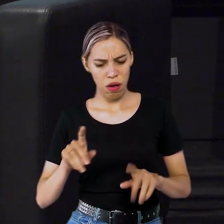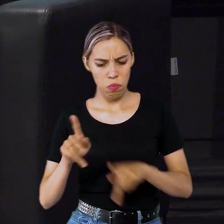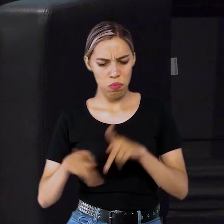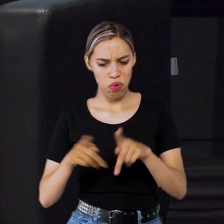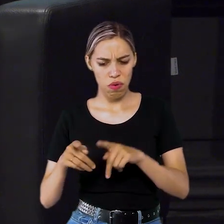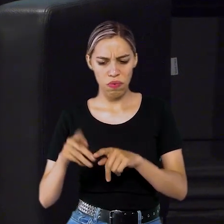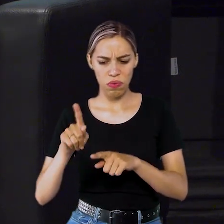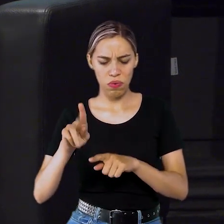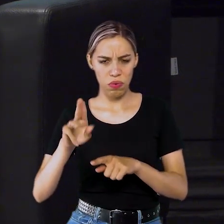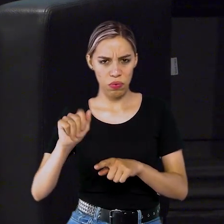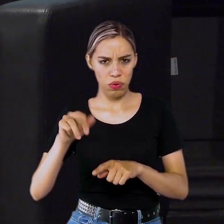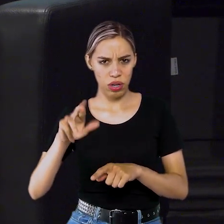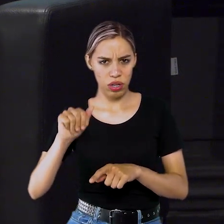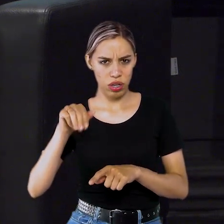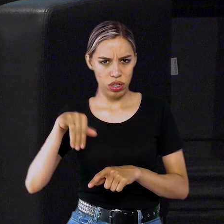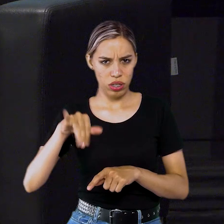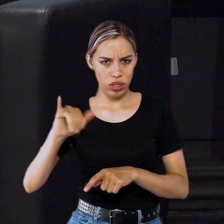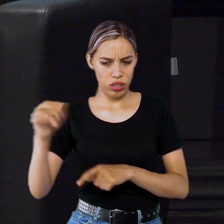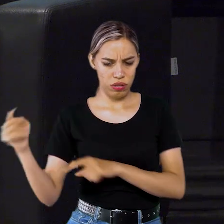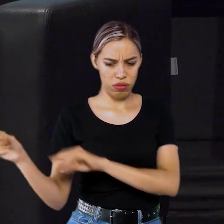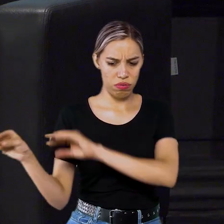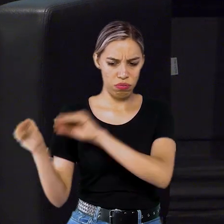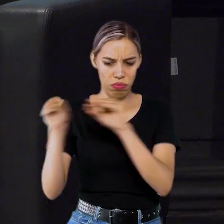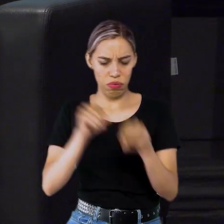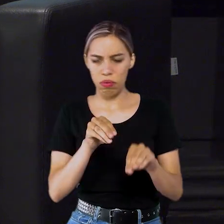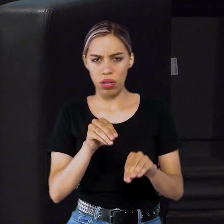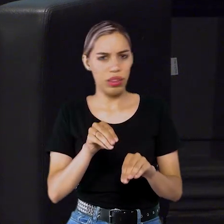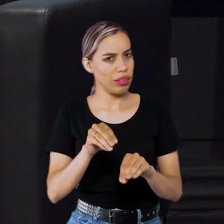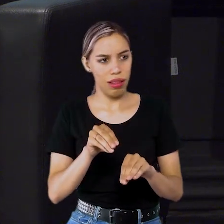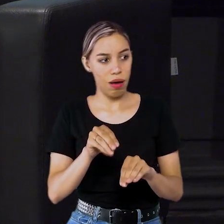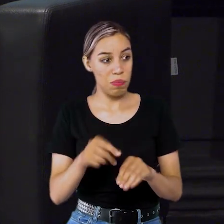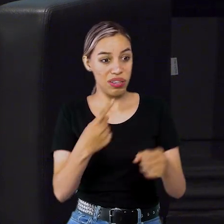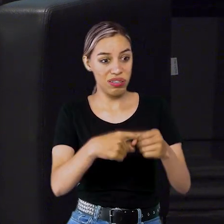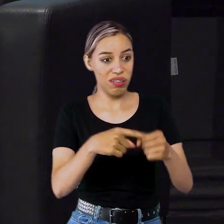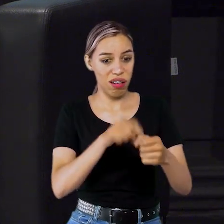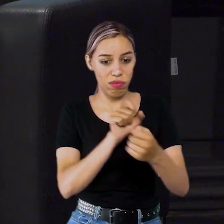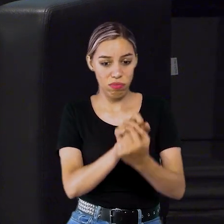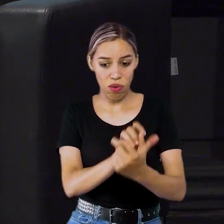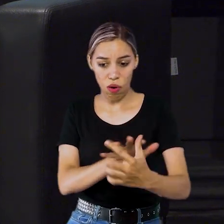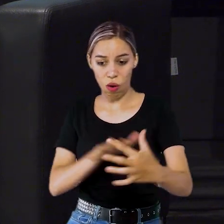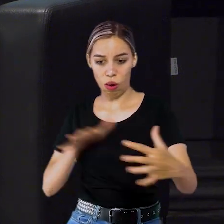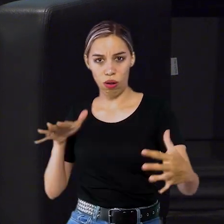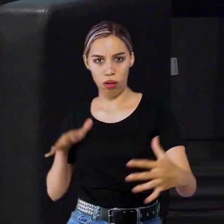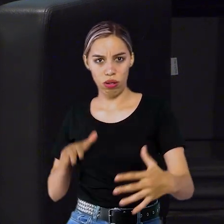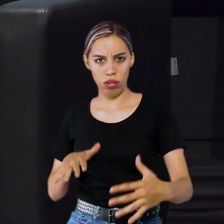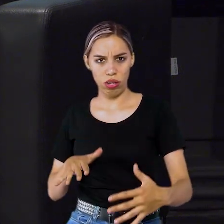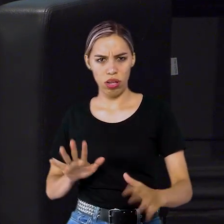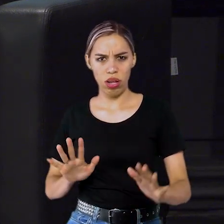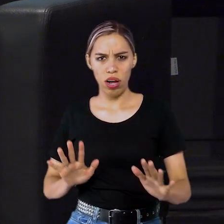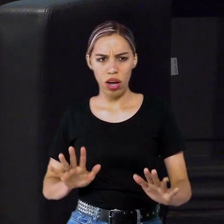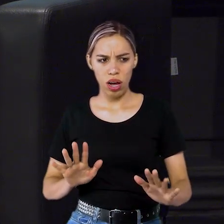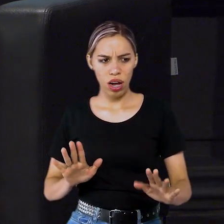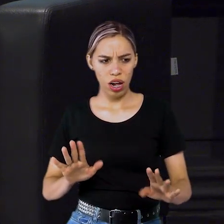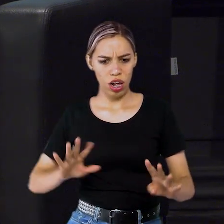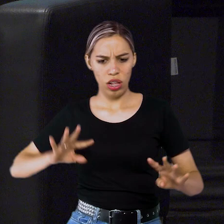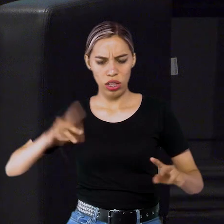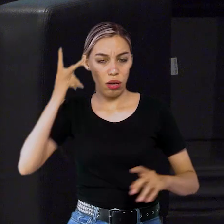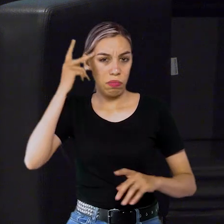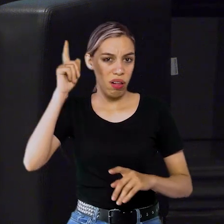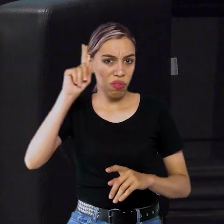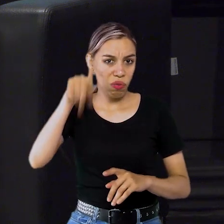foi a cidade que invadiu o território deles, né? Que isso aqui é tudo terra indígena, tudo terra